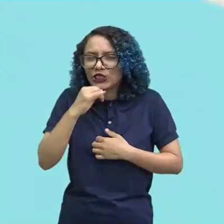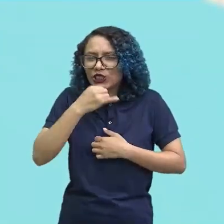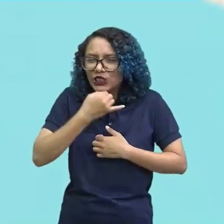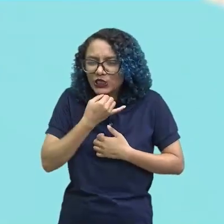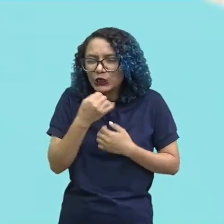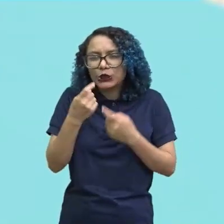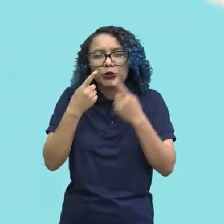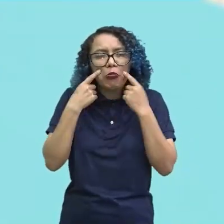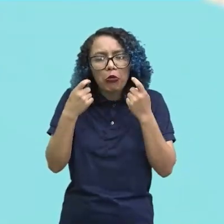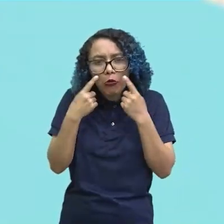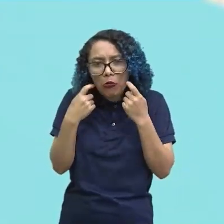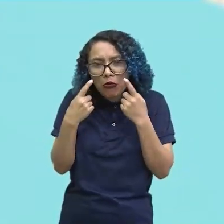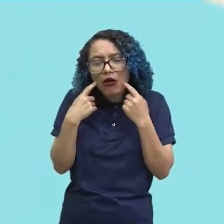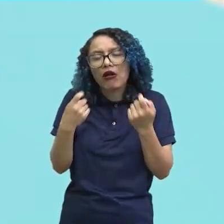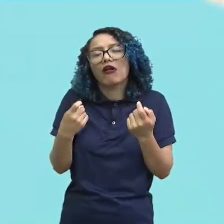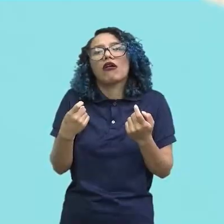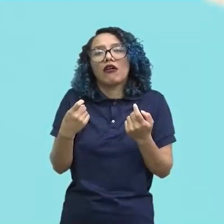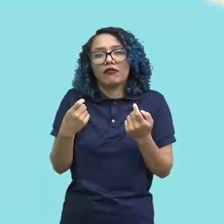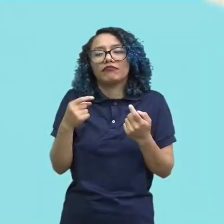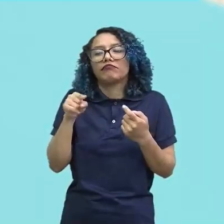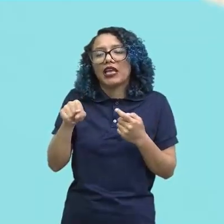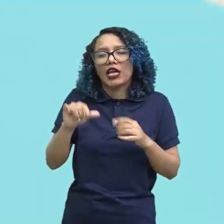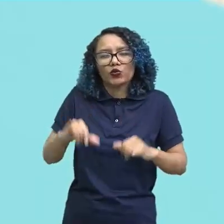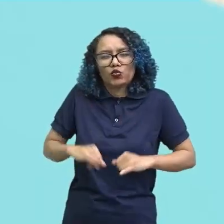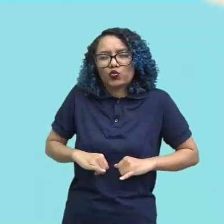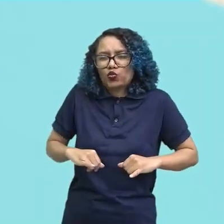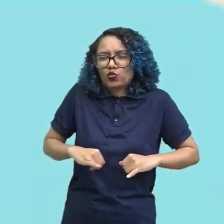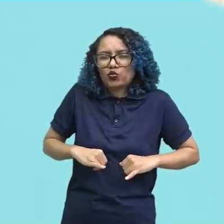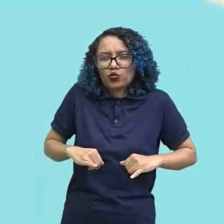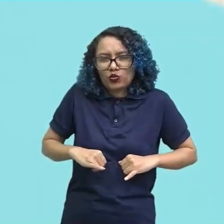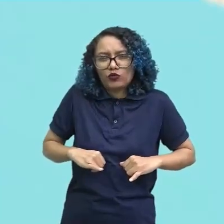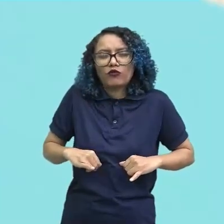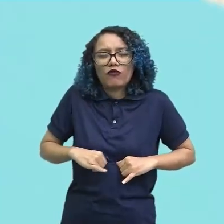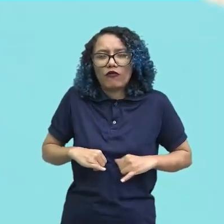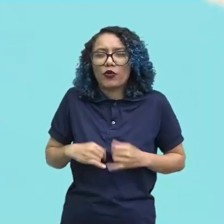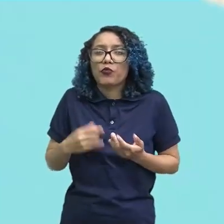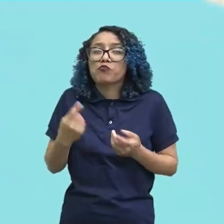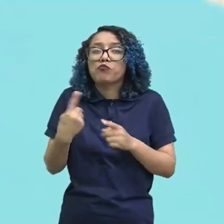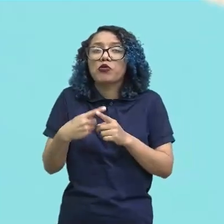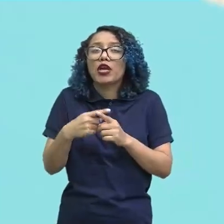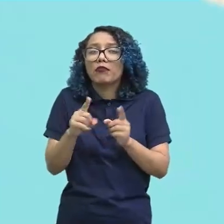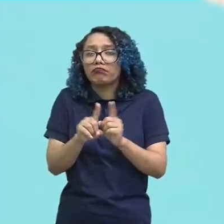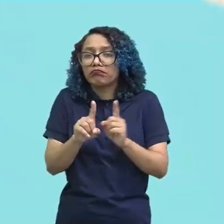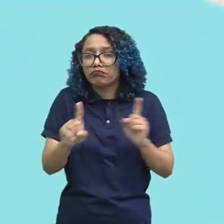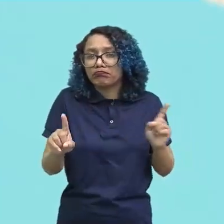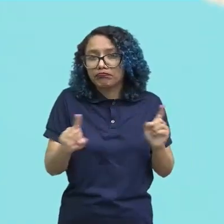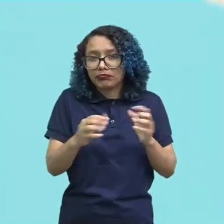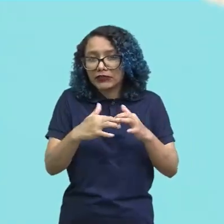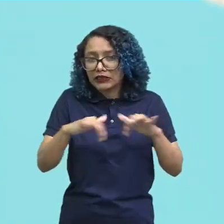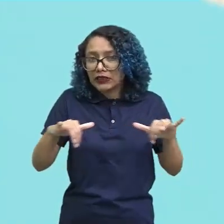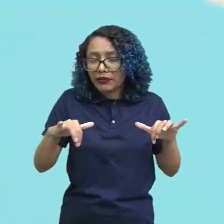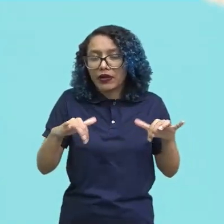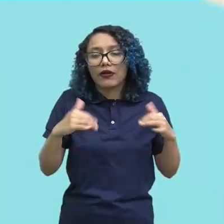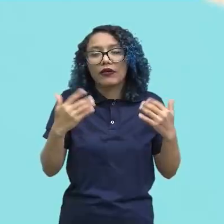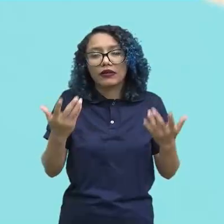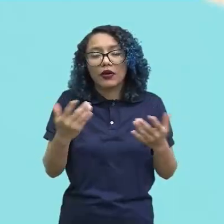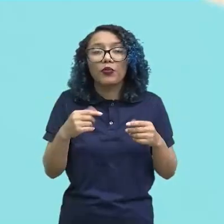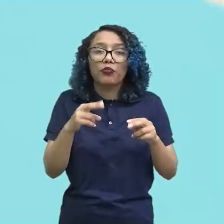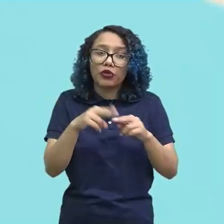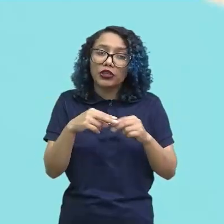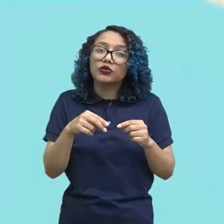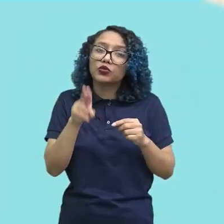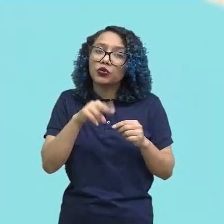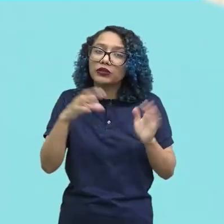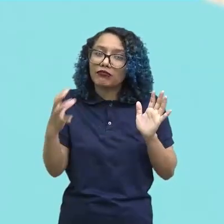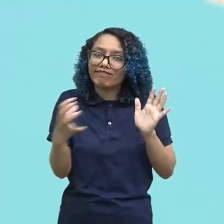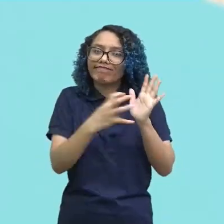sentimento de choro, né? De que a pessoa está sofrendo bastante com a perda da pessoa amada. Eu trago aí uma hipérbole para